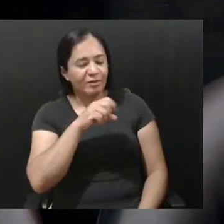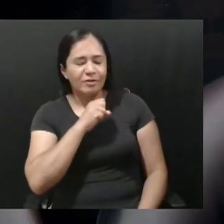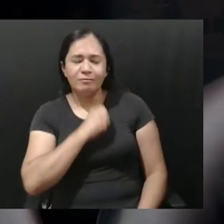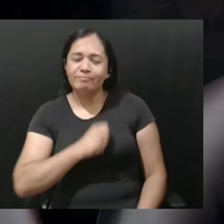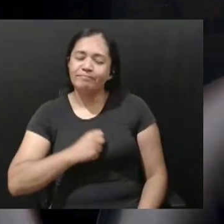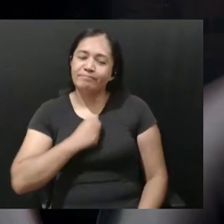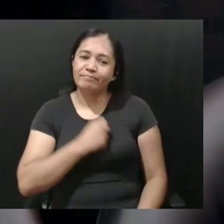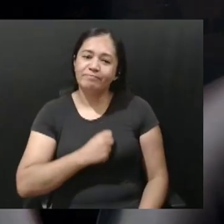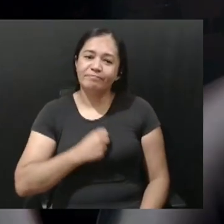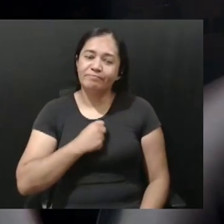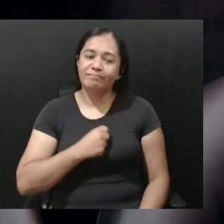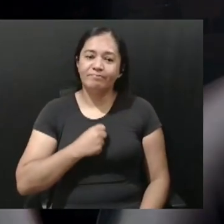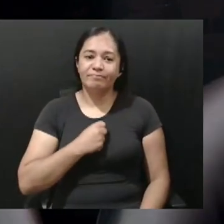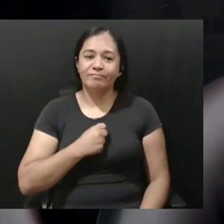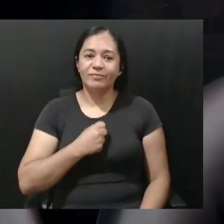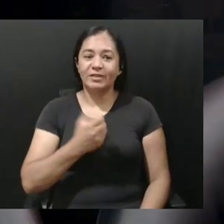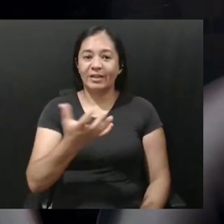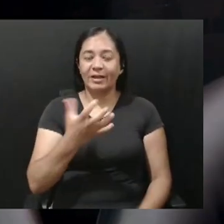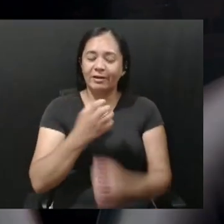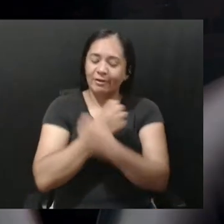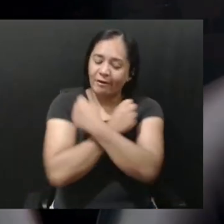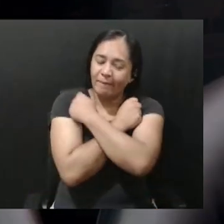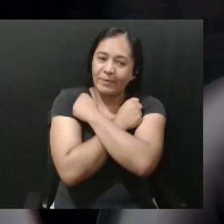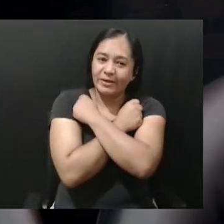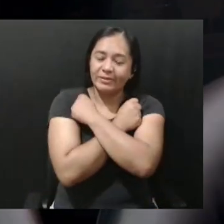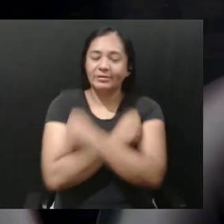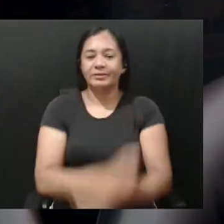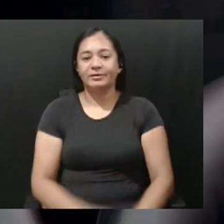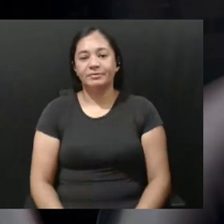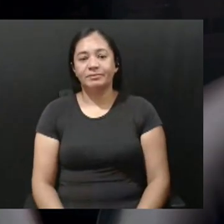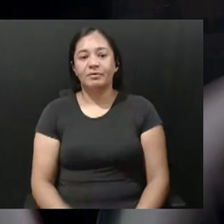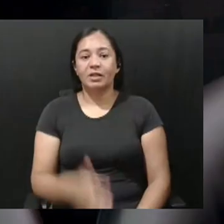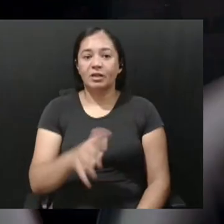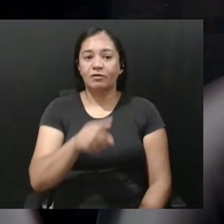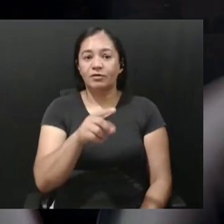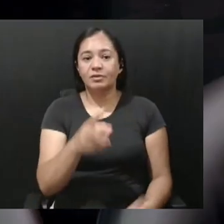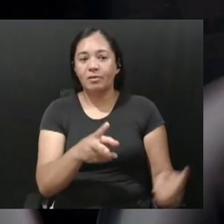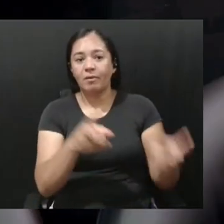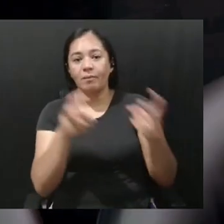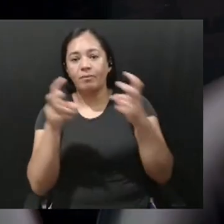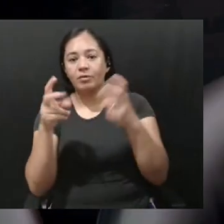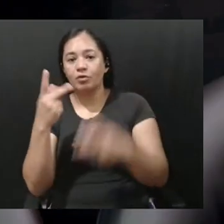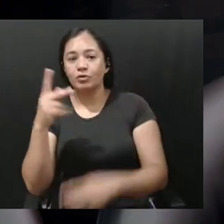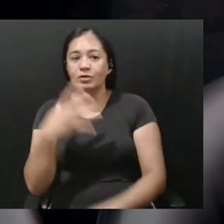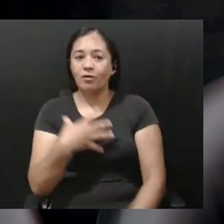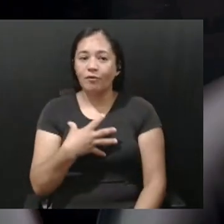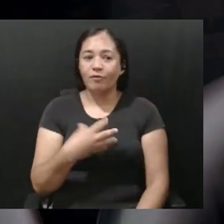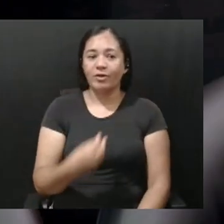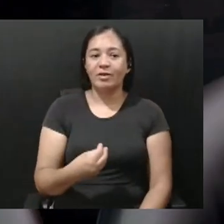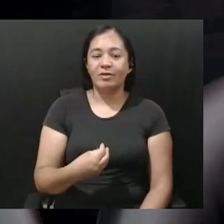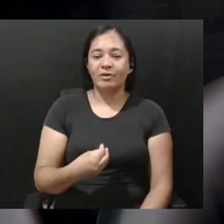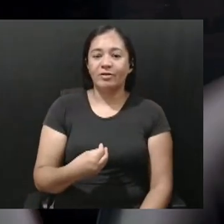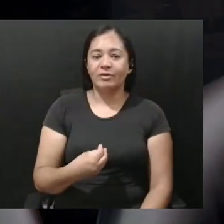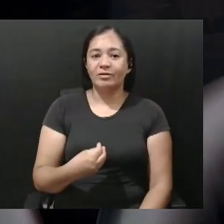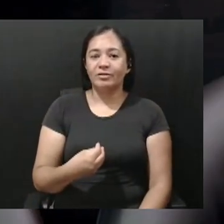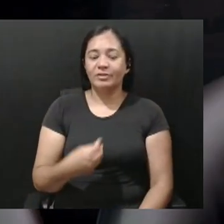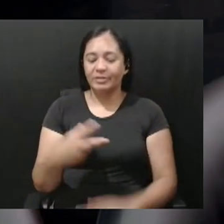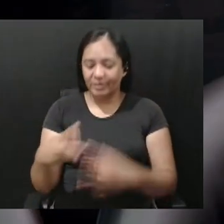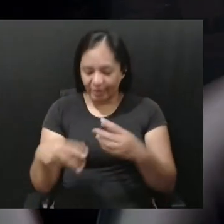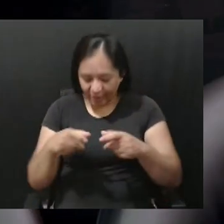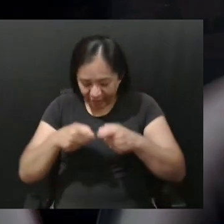gostaria de dar um abraço neles. Talvez você veja ali os seus filhos abrindo os presentes, as crianças brincando, e